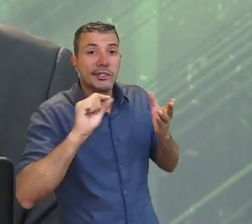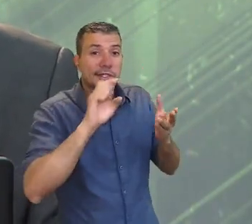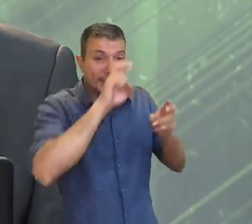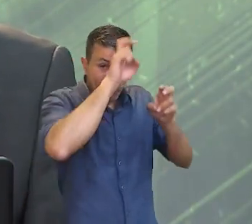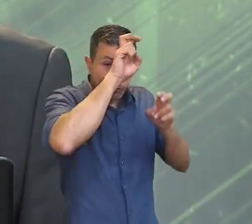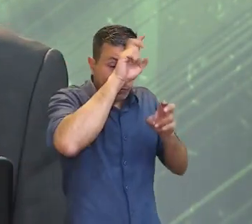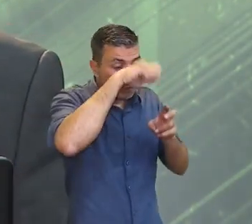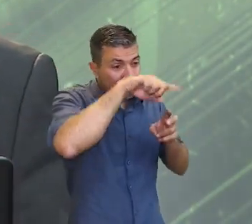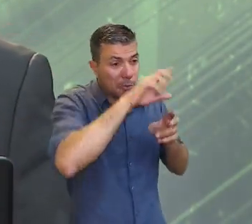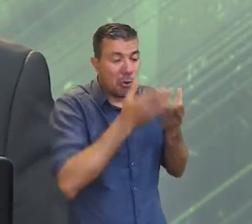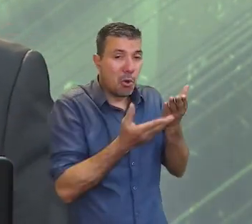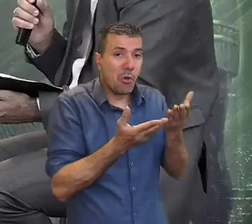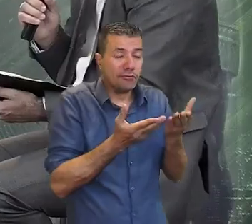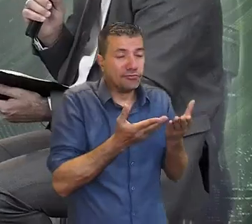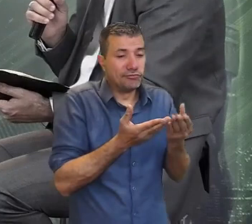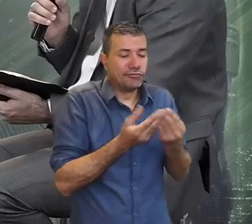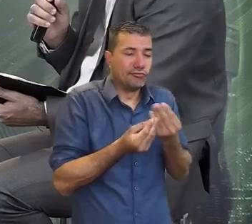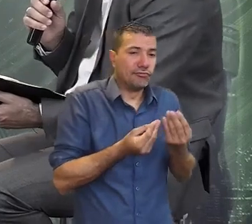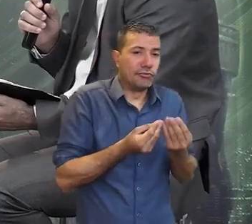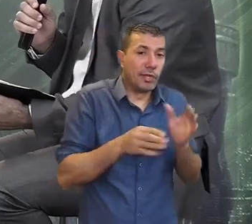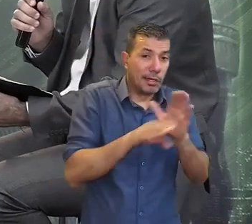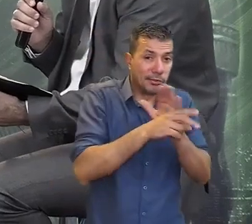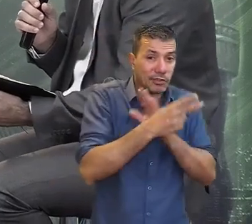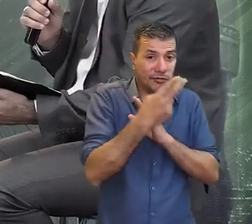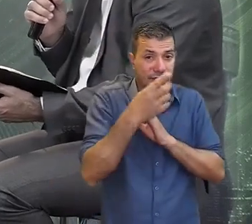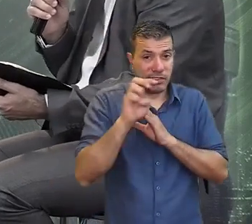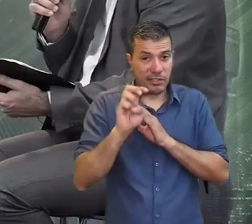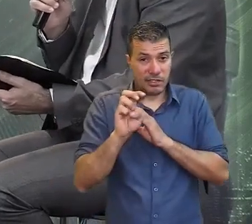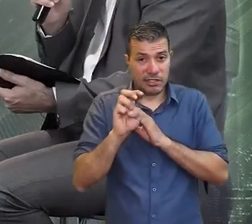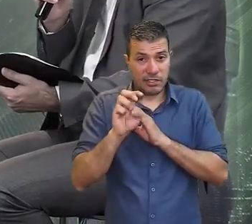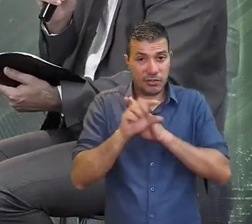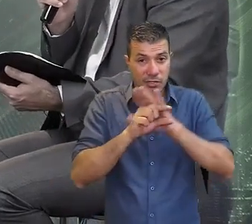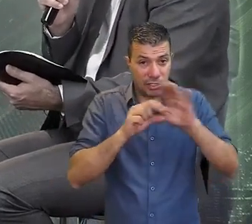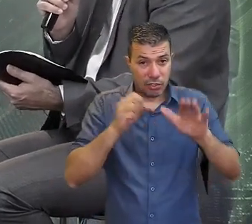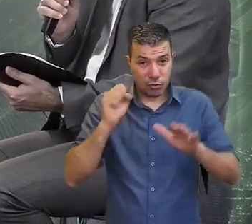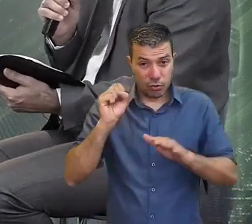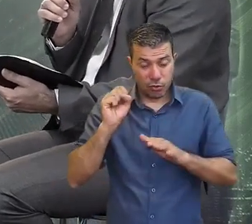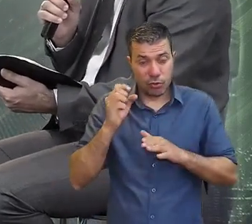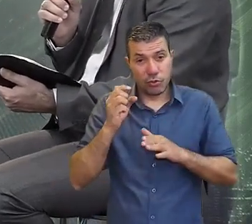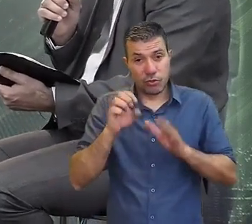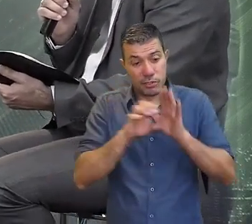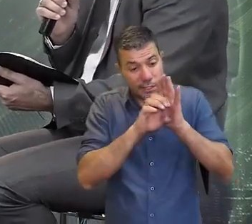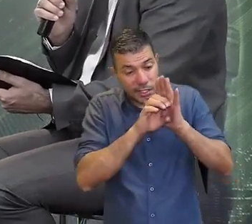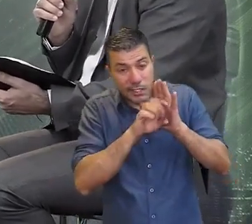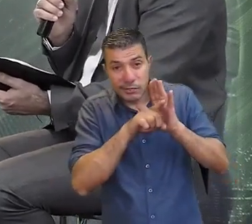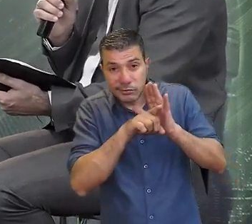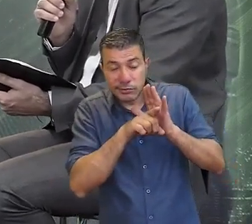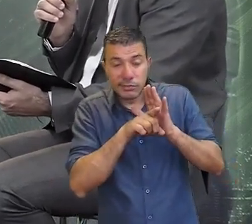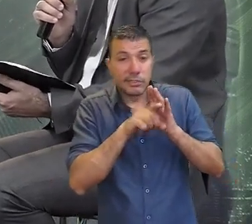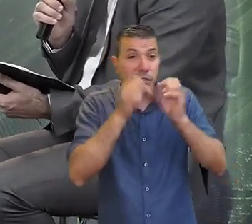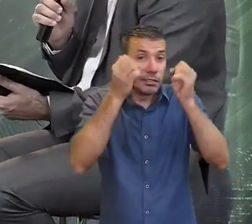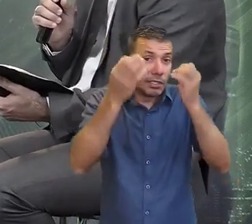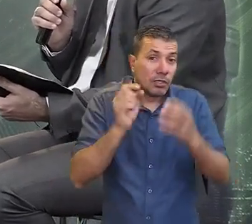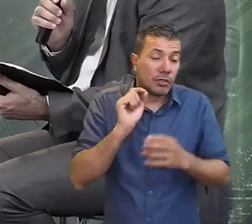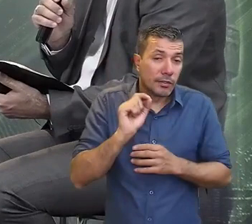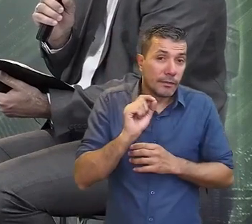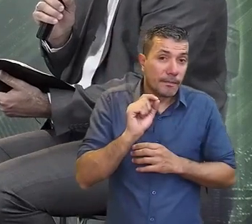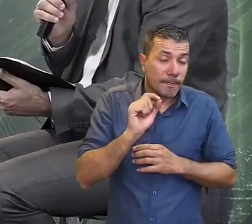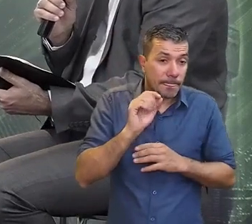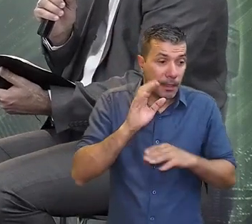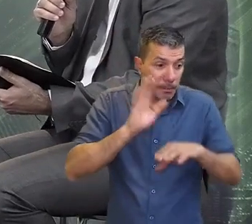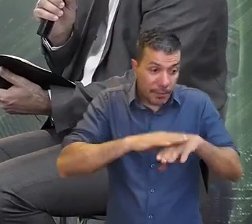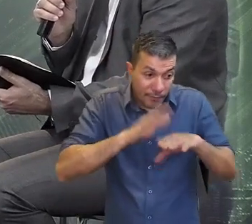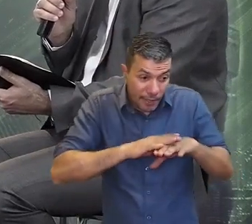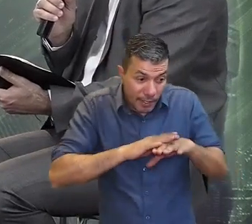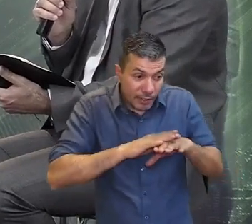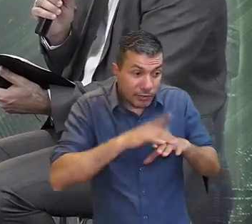por favor? Com certeza, pastor. Aqui no capítulo 25, versículo 8 do livro de Êxodo, nos é dito o seguinte: e me